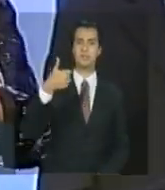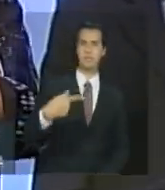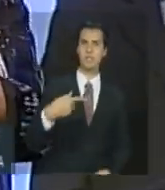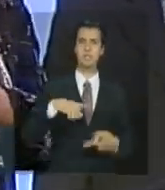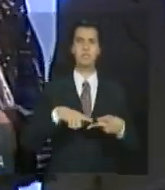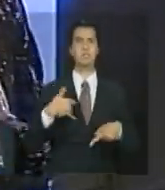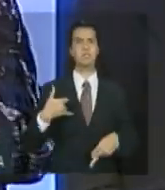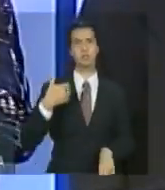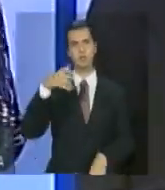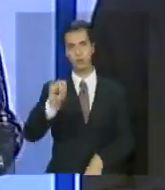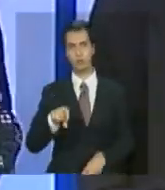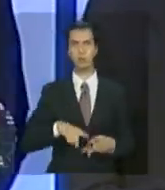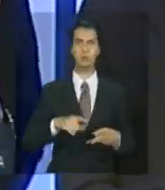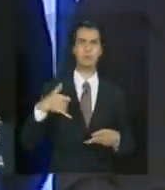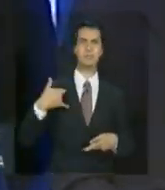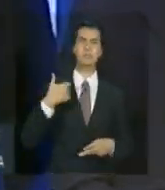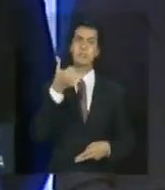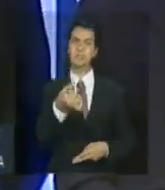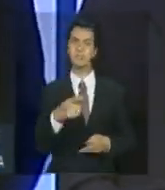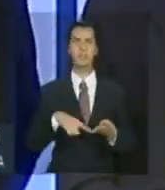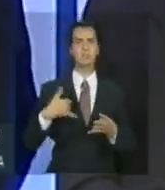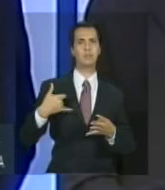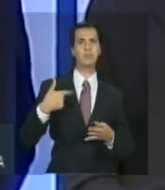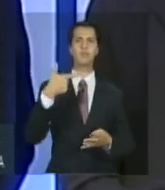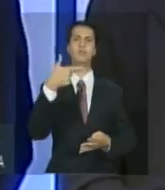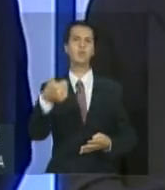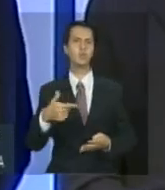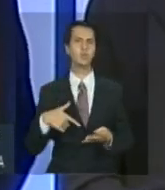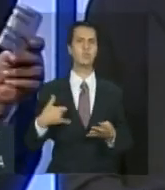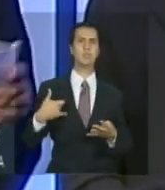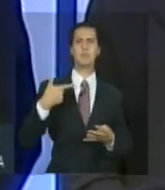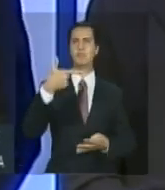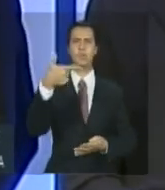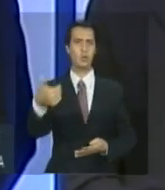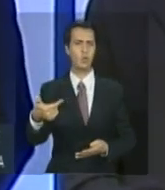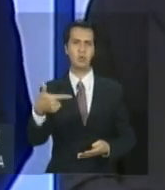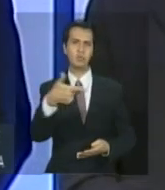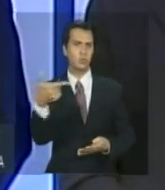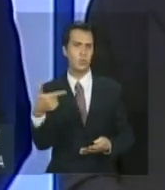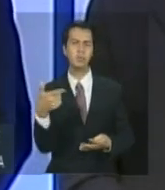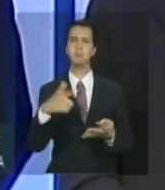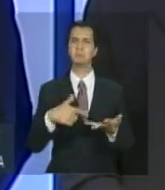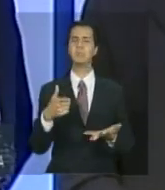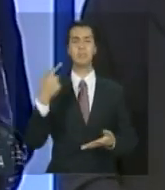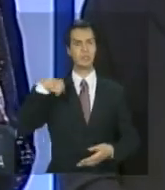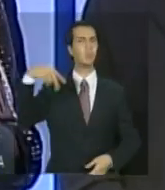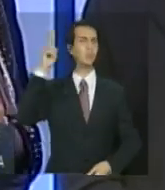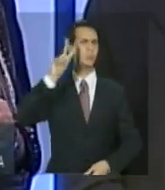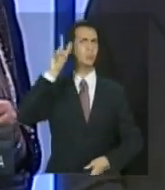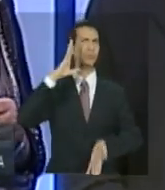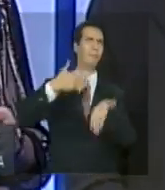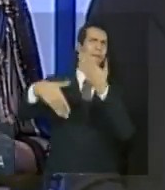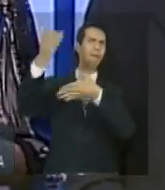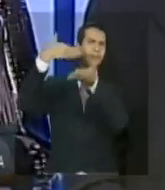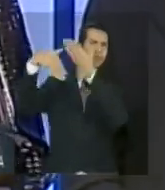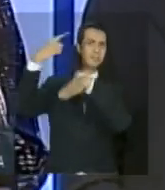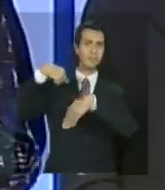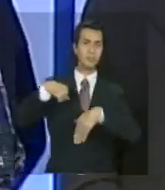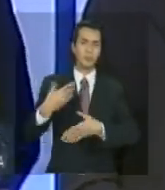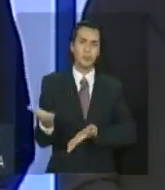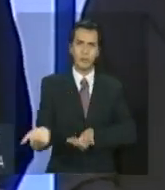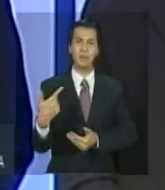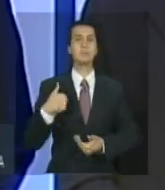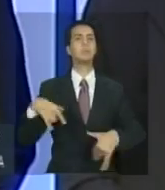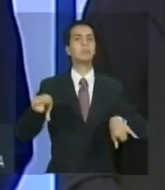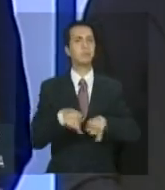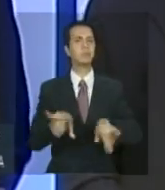17, 18, 16, 20, 21, 22 anos. Eu lembro como a minha mão suava